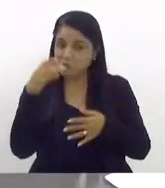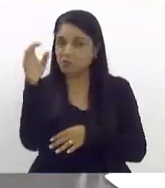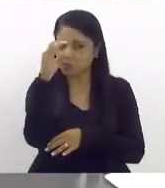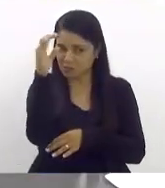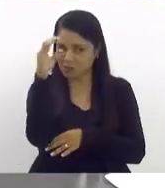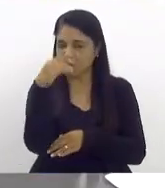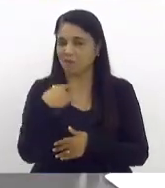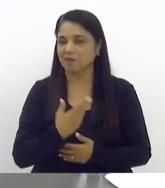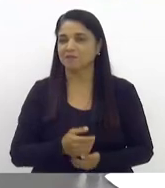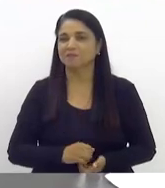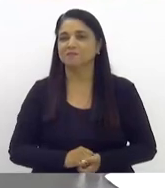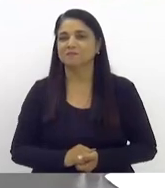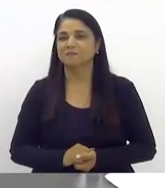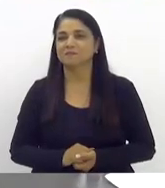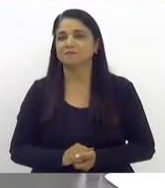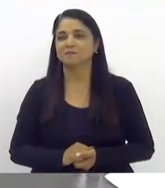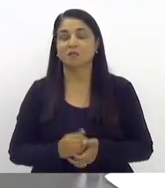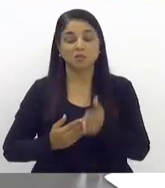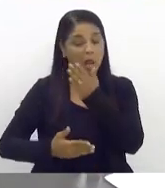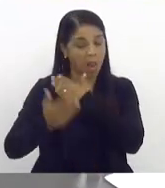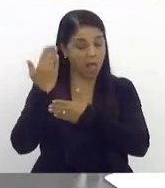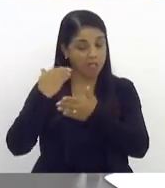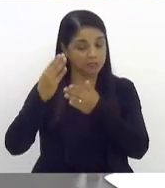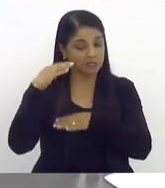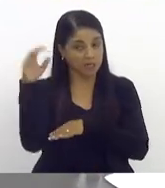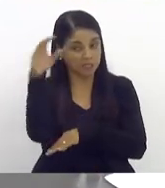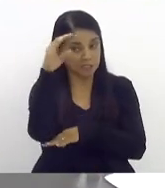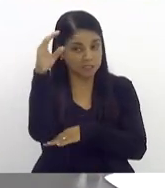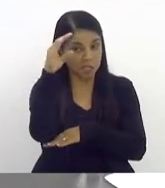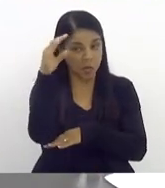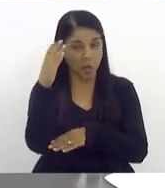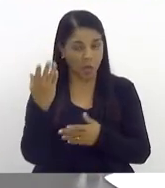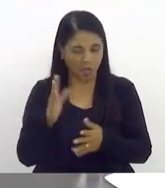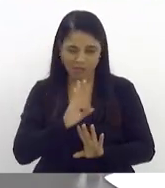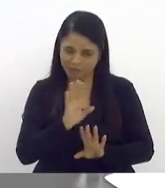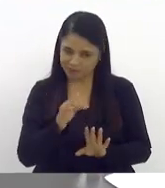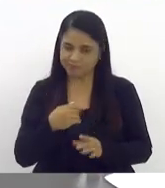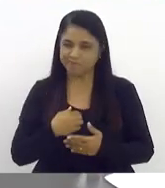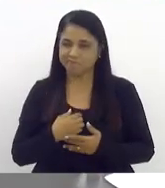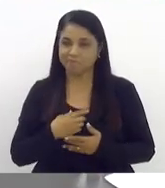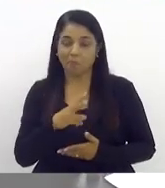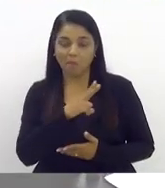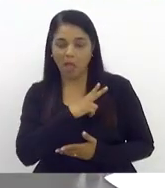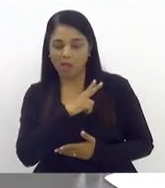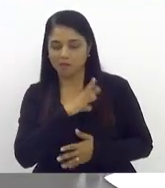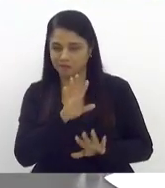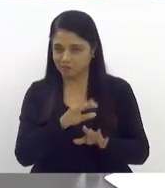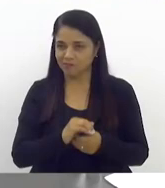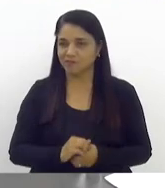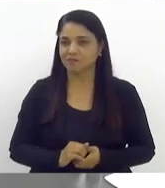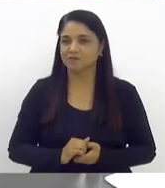bom. Isso é coisa lá de Niterói. É coisa paroquial.